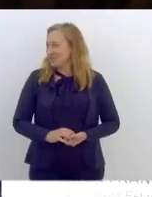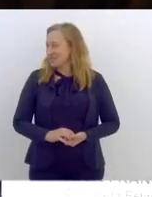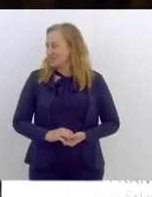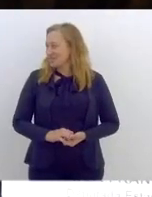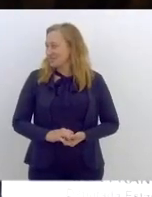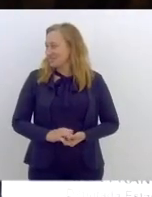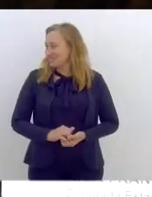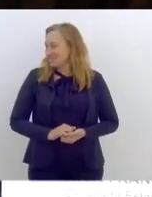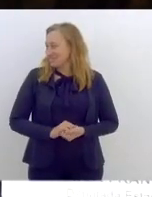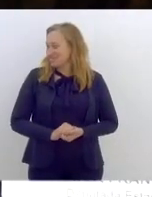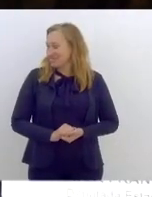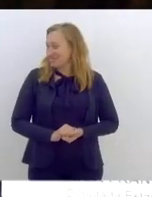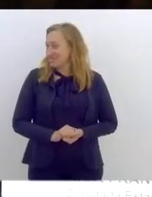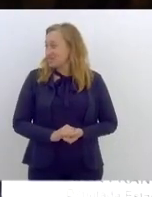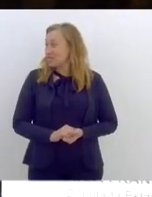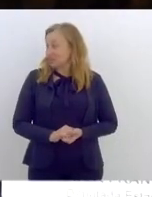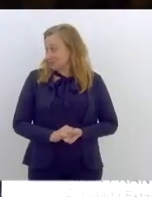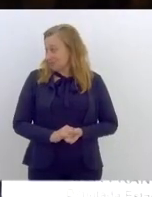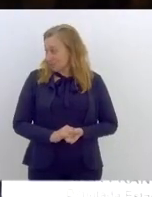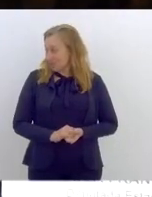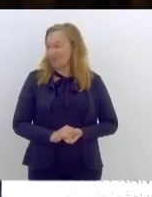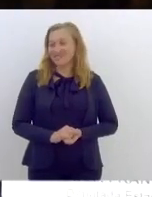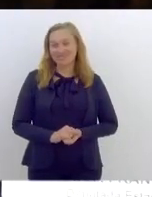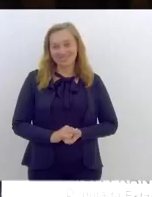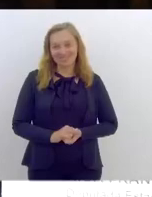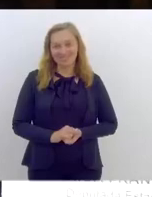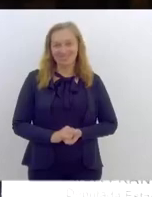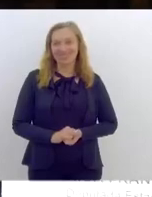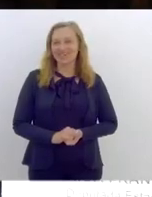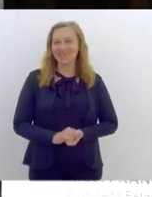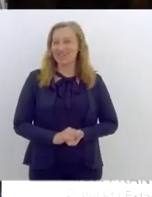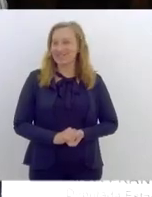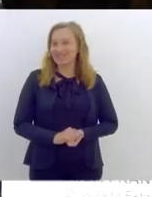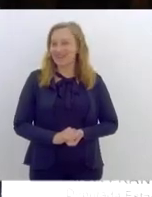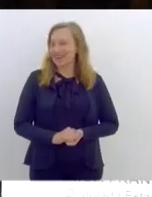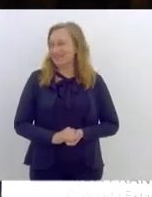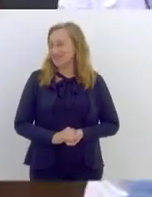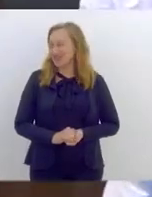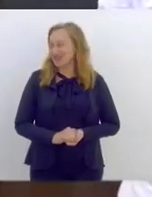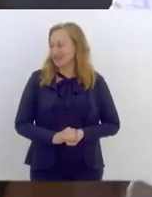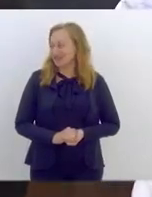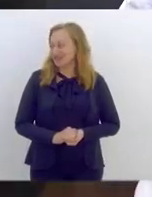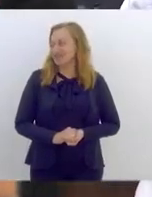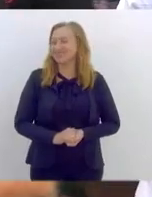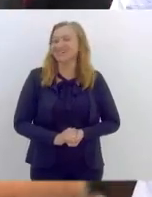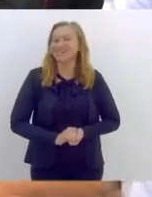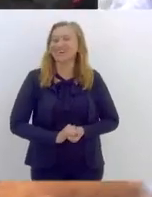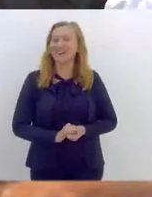Thank you.